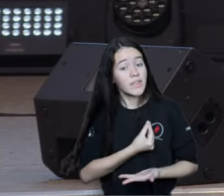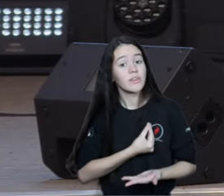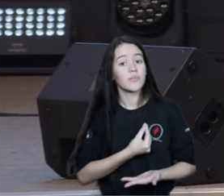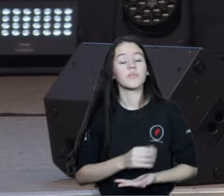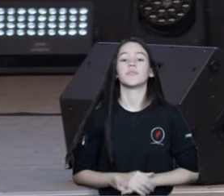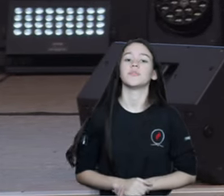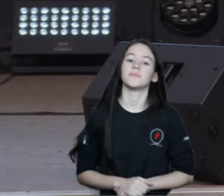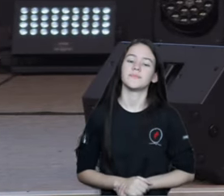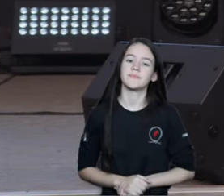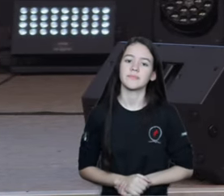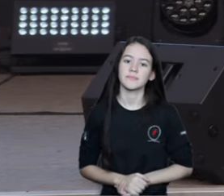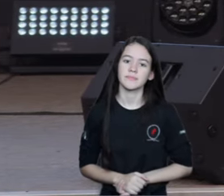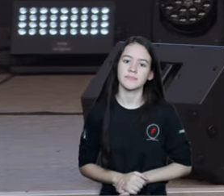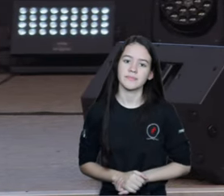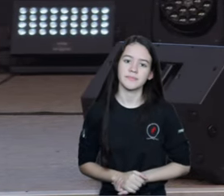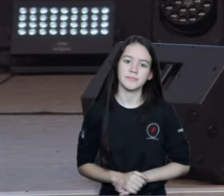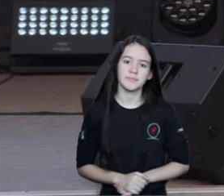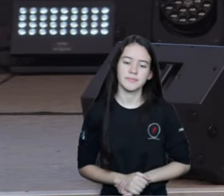vivo